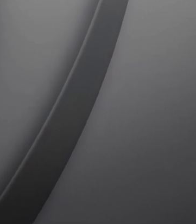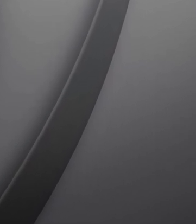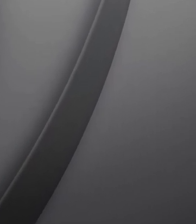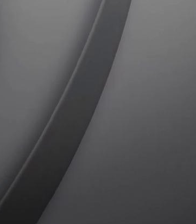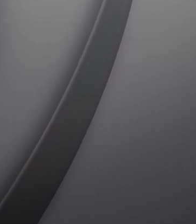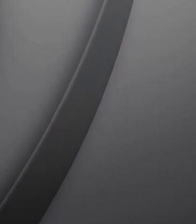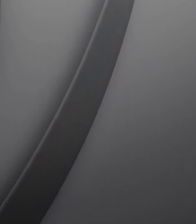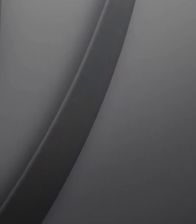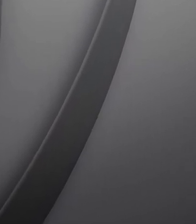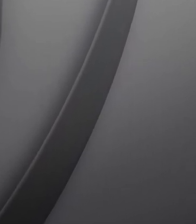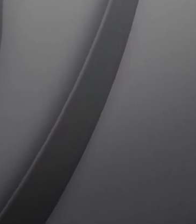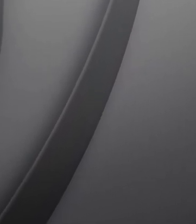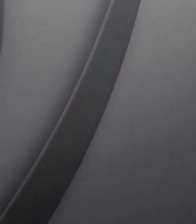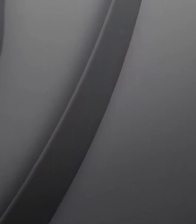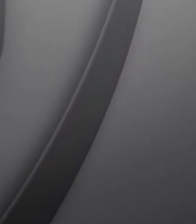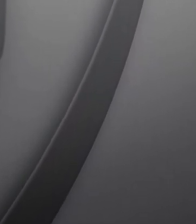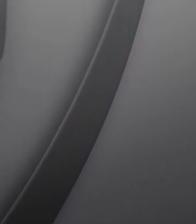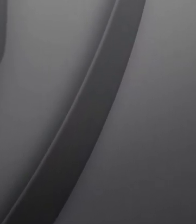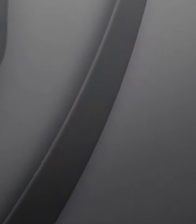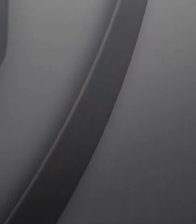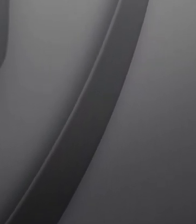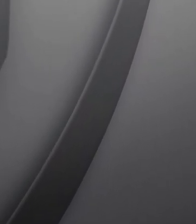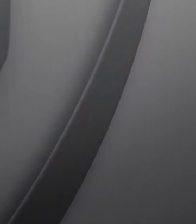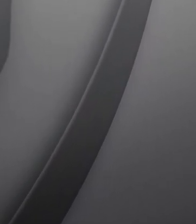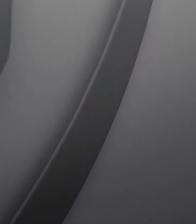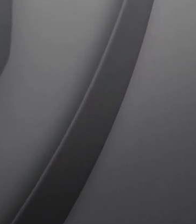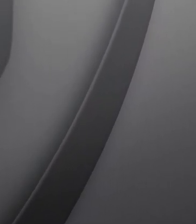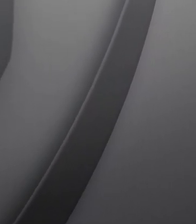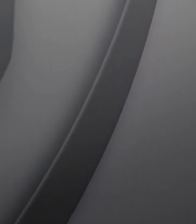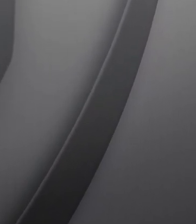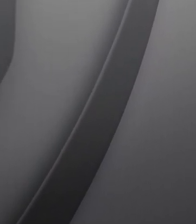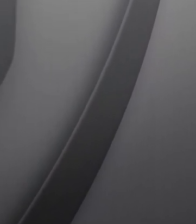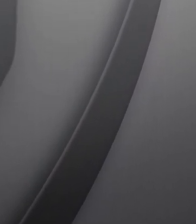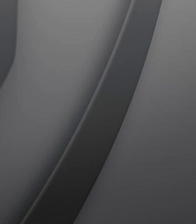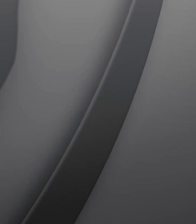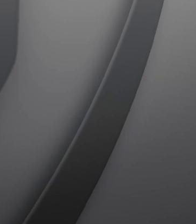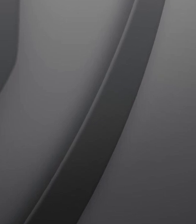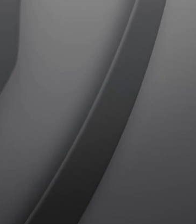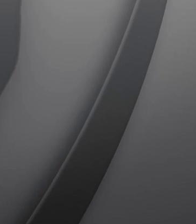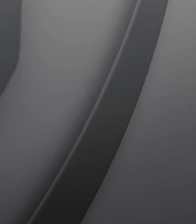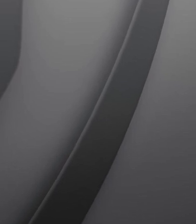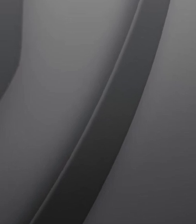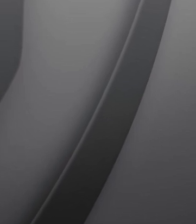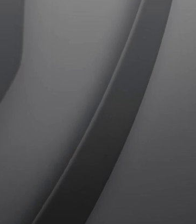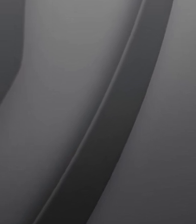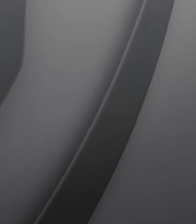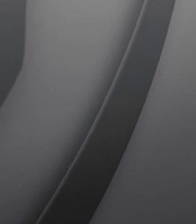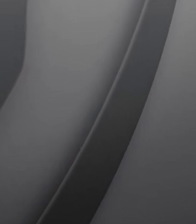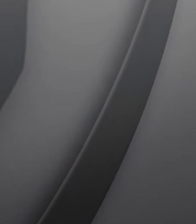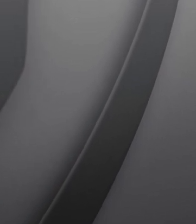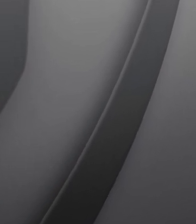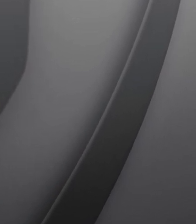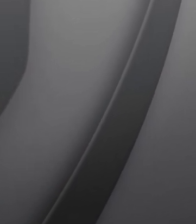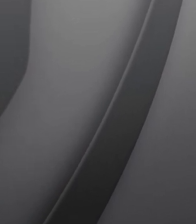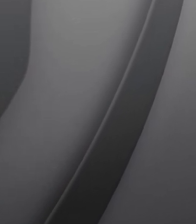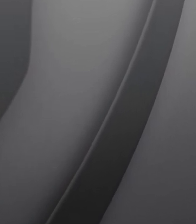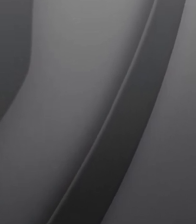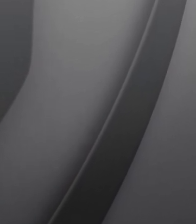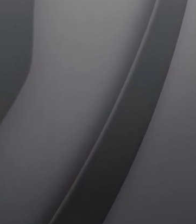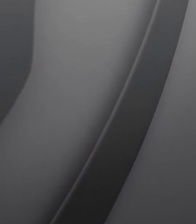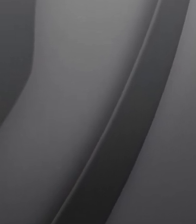canal do YouTube curta a página no Facebook siga o perfil no